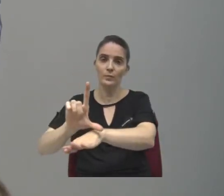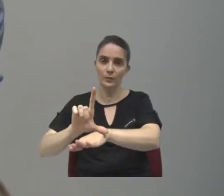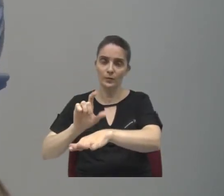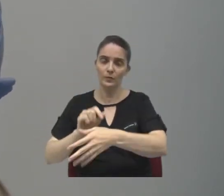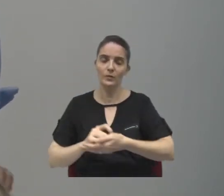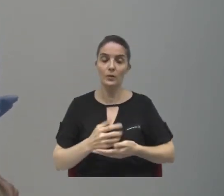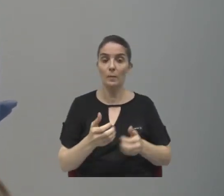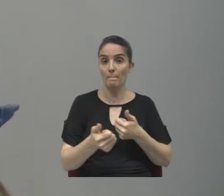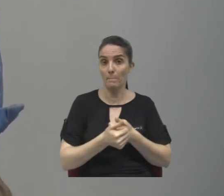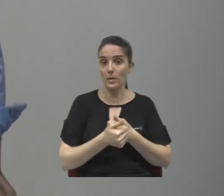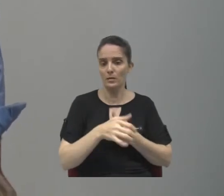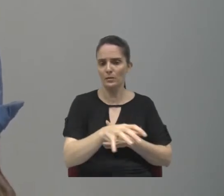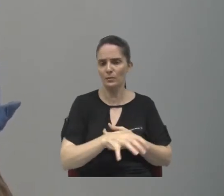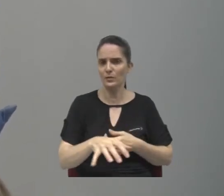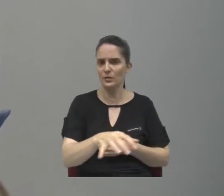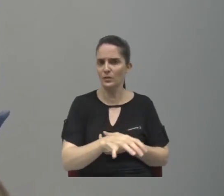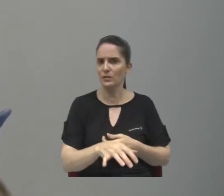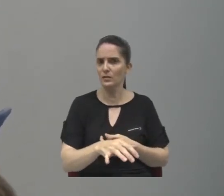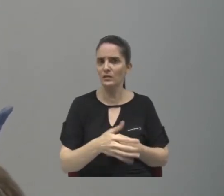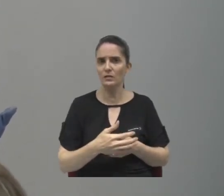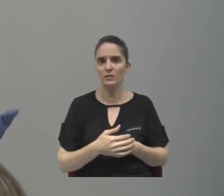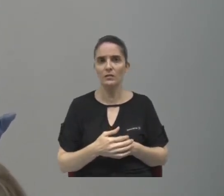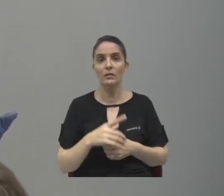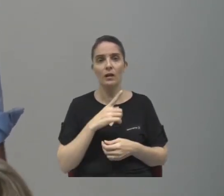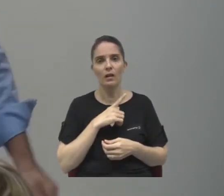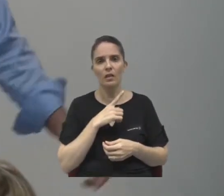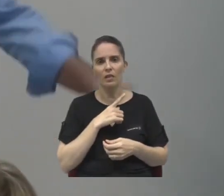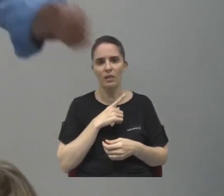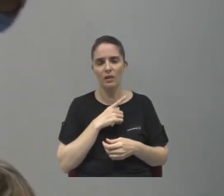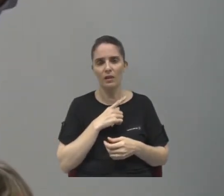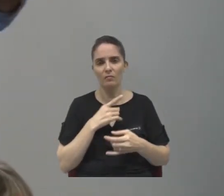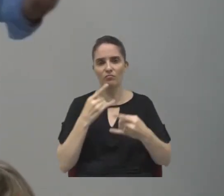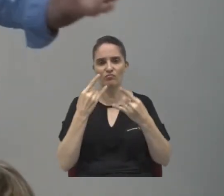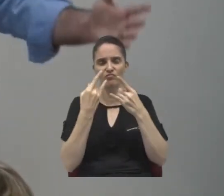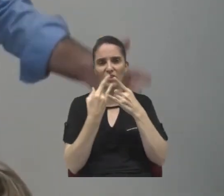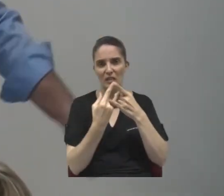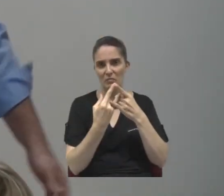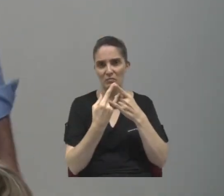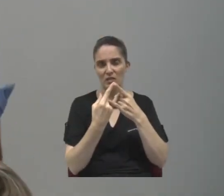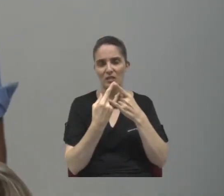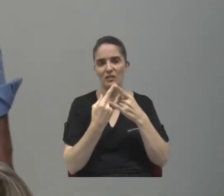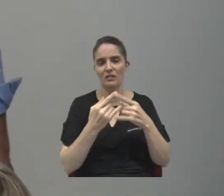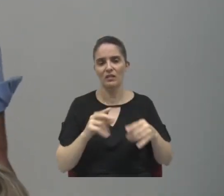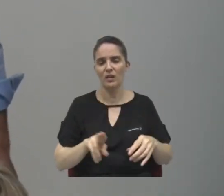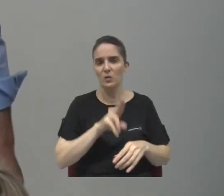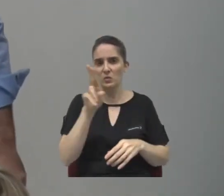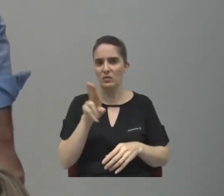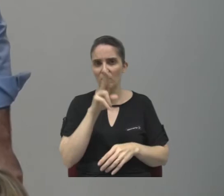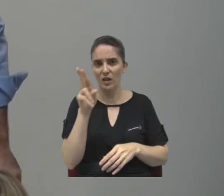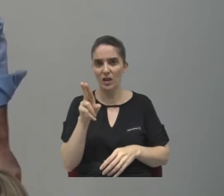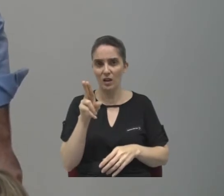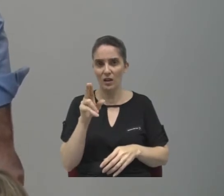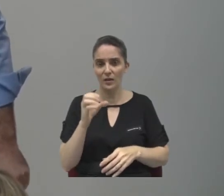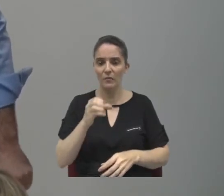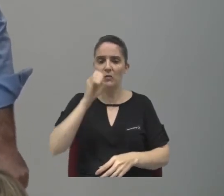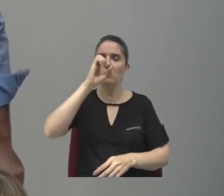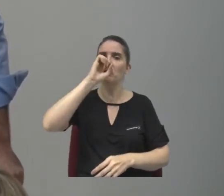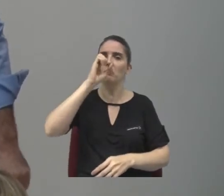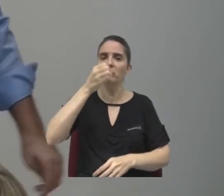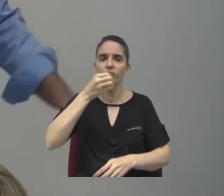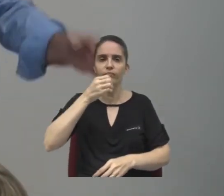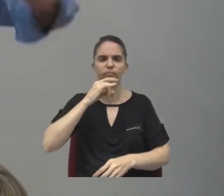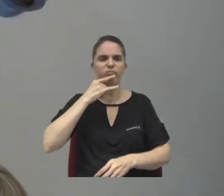praça. É revoltante, porque você chega lá, tem camisinha usada, tem N garrafas de bebida alcoólica, e, ao meu